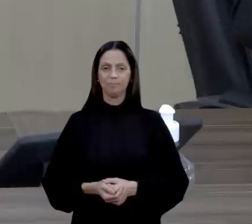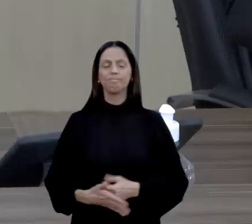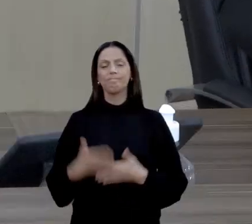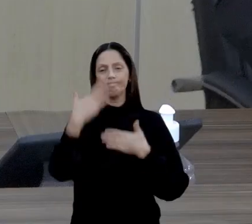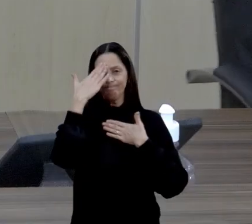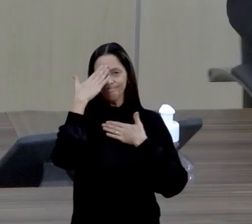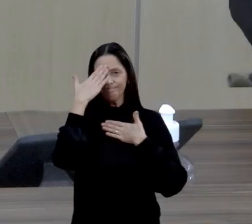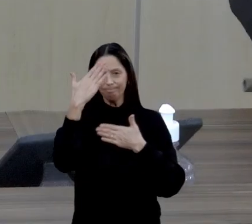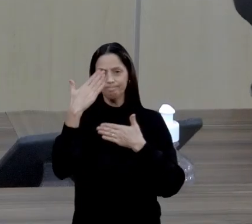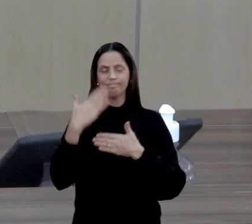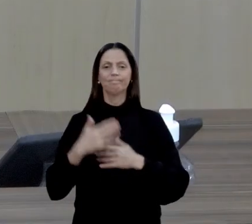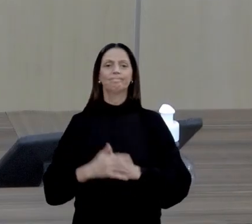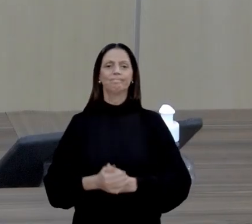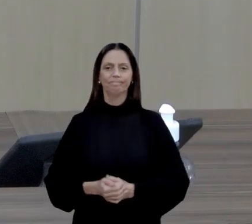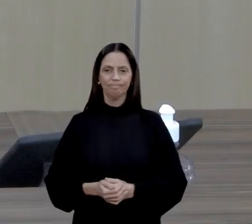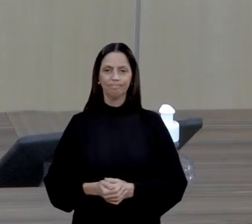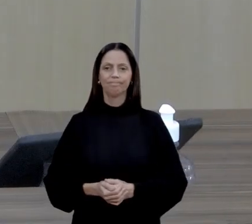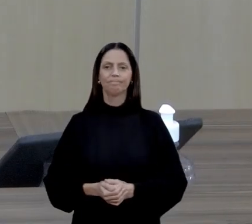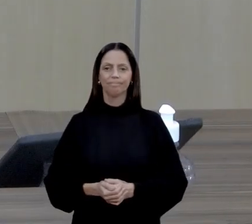Obrigado,